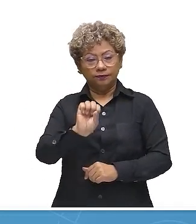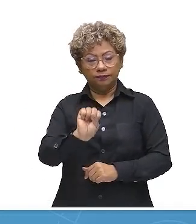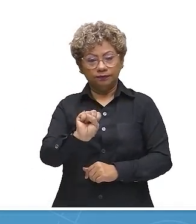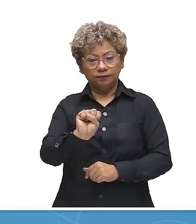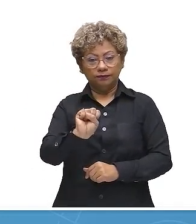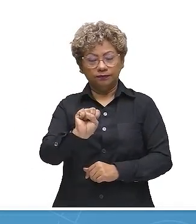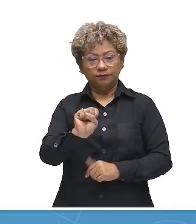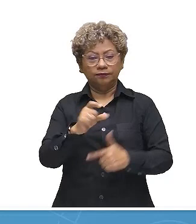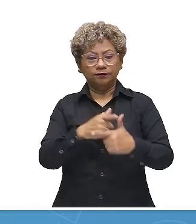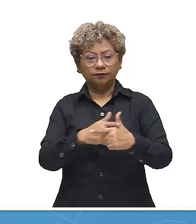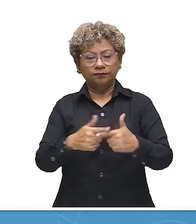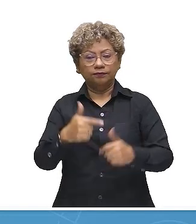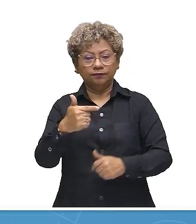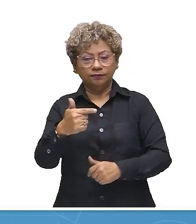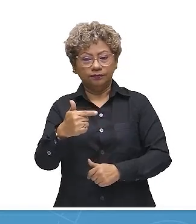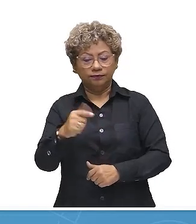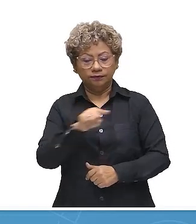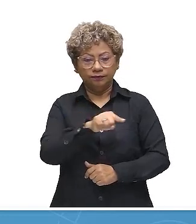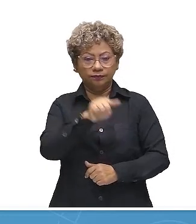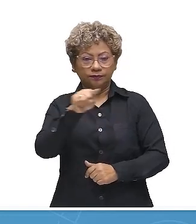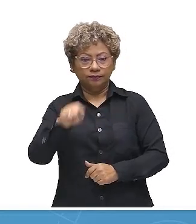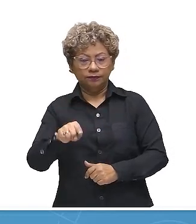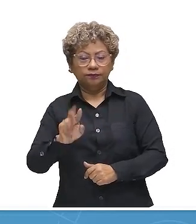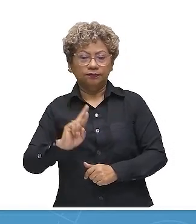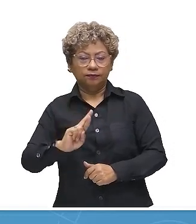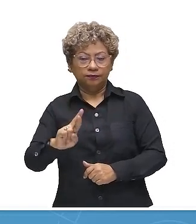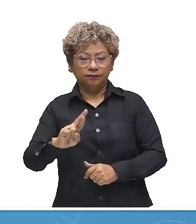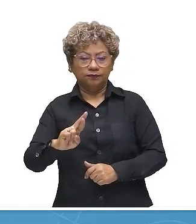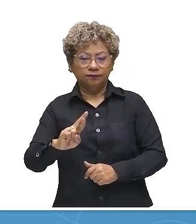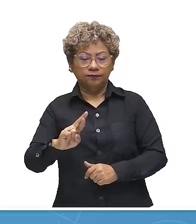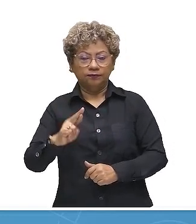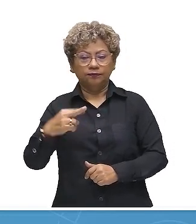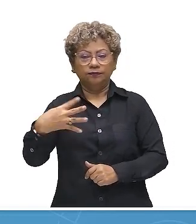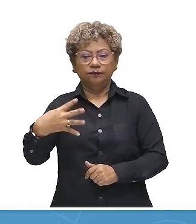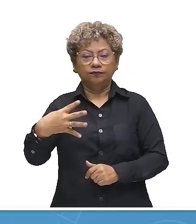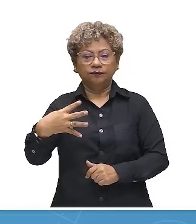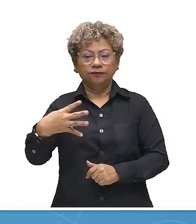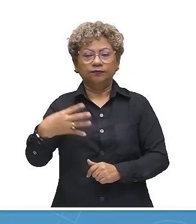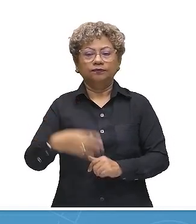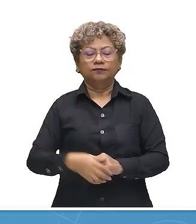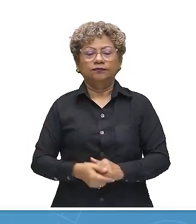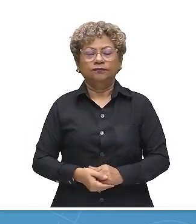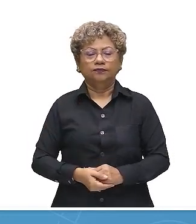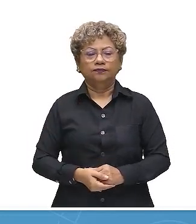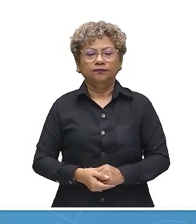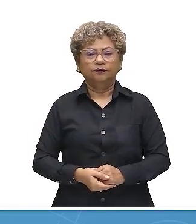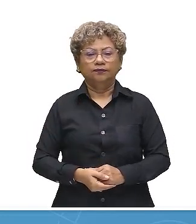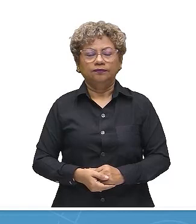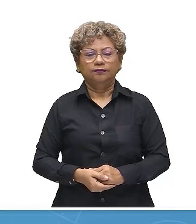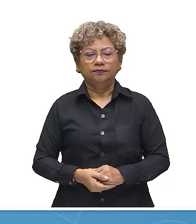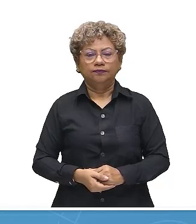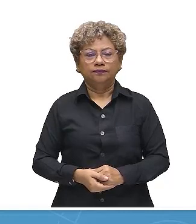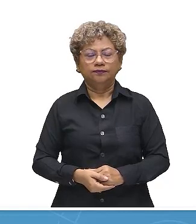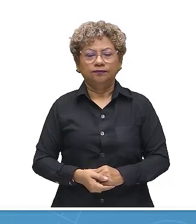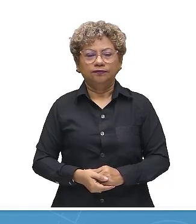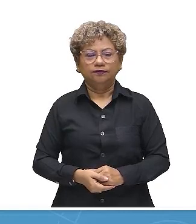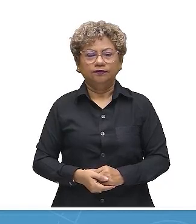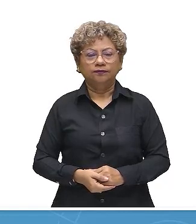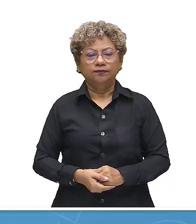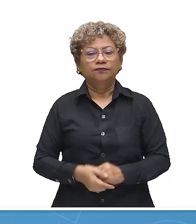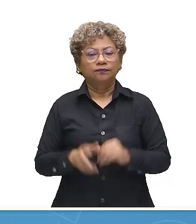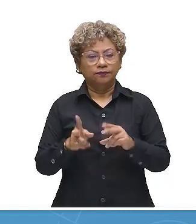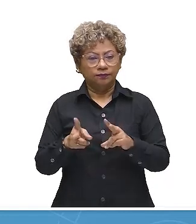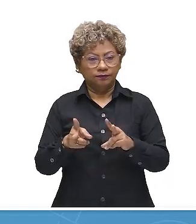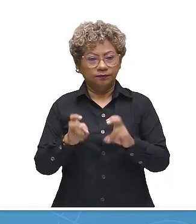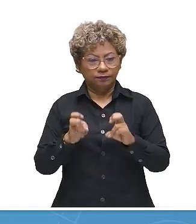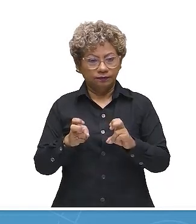uma nova fração. 4 dividido por 2, 2 e 8 dividido por 2, 4. Então vejam que